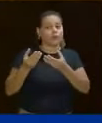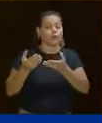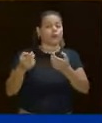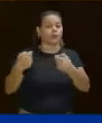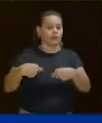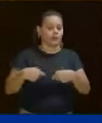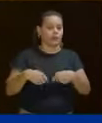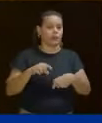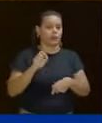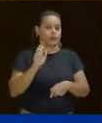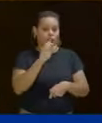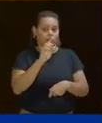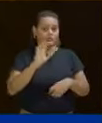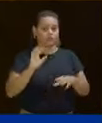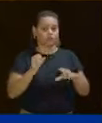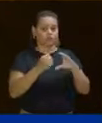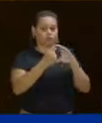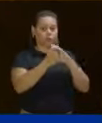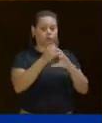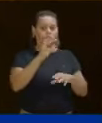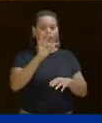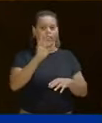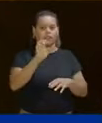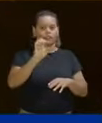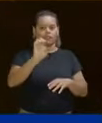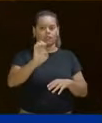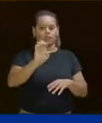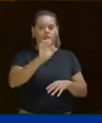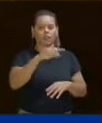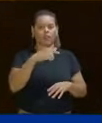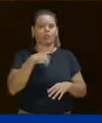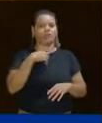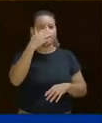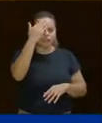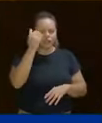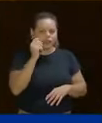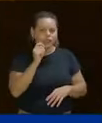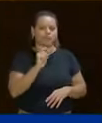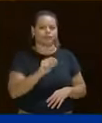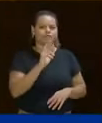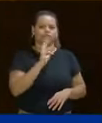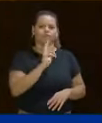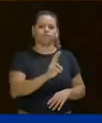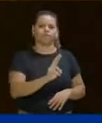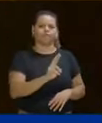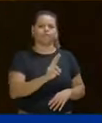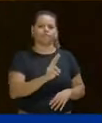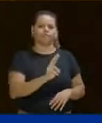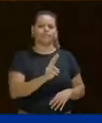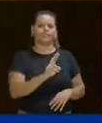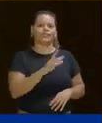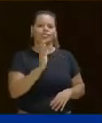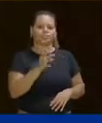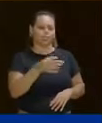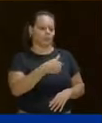E o TSE, tá, ele reconhece, tá, essas